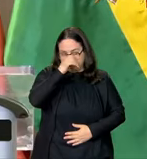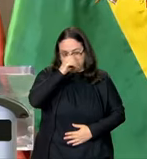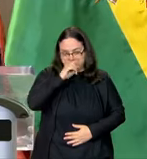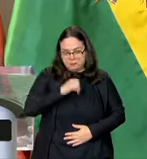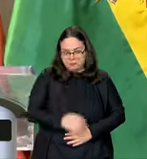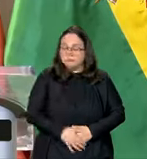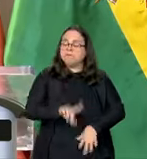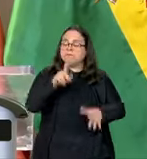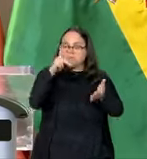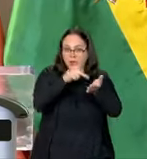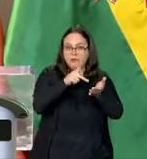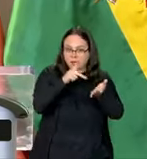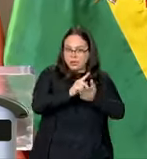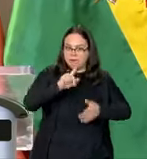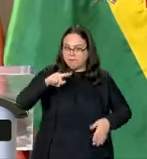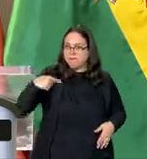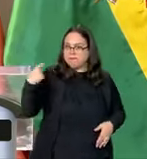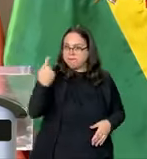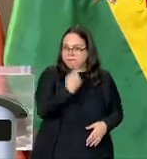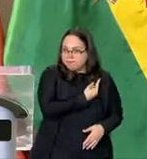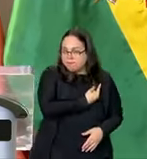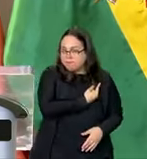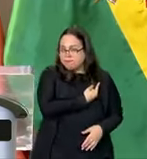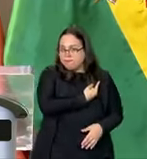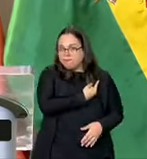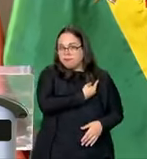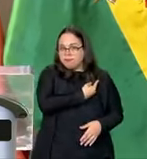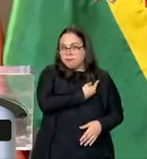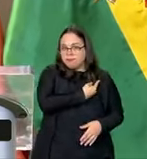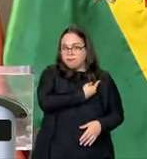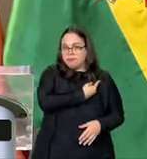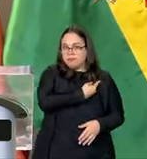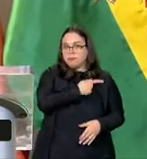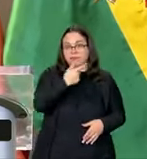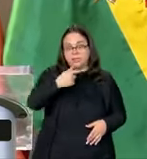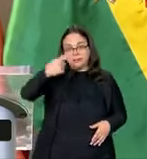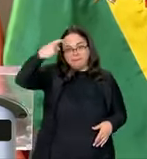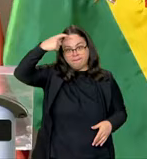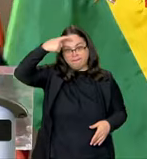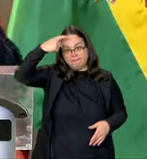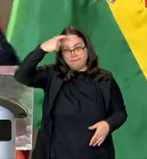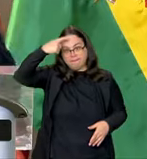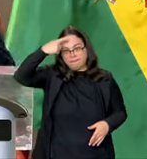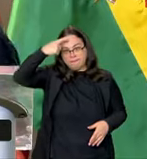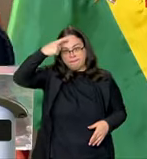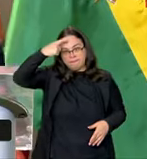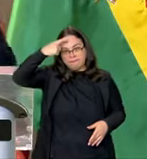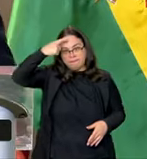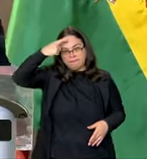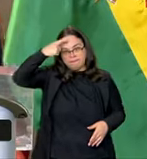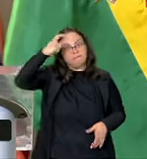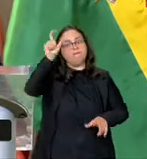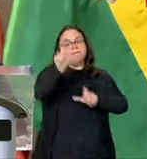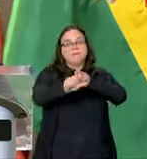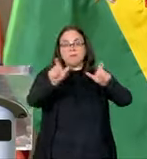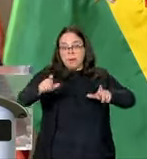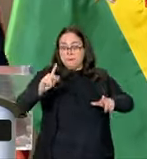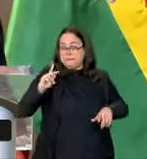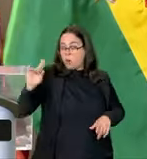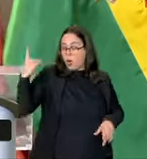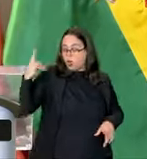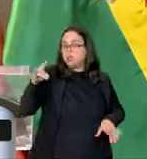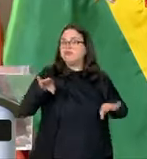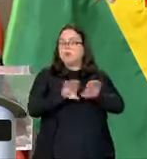Porque na verdade nós temos que ter consciência. Os bolivianos têm que ter consciência.